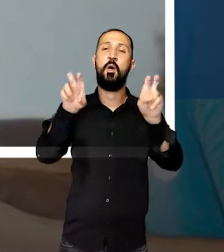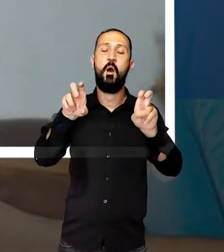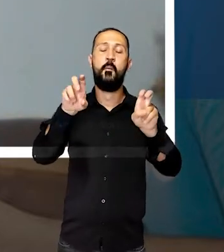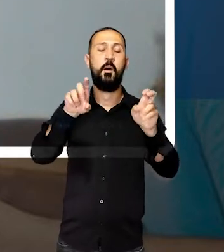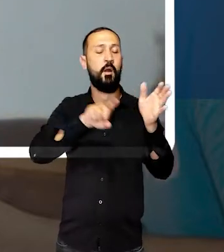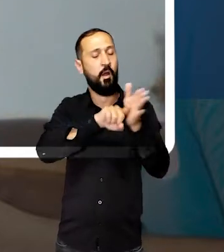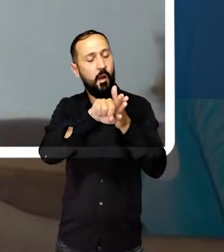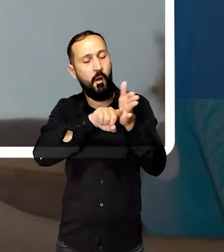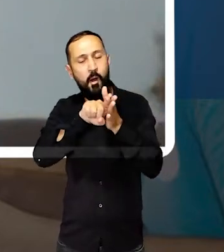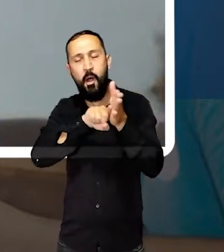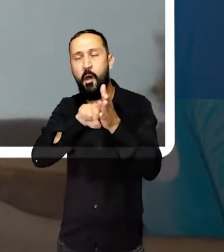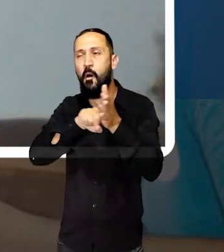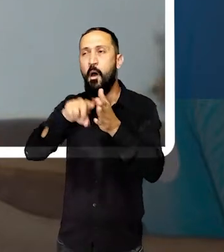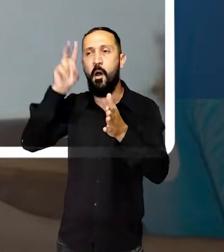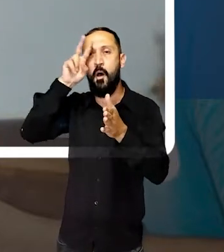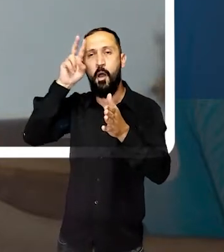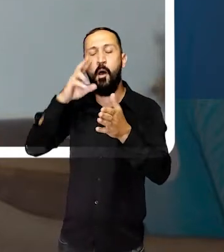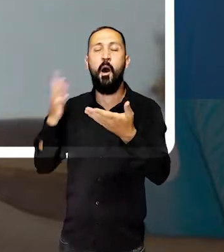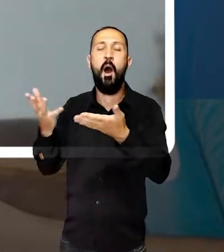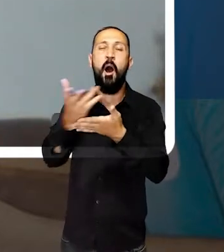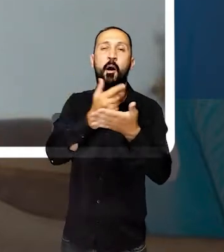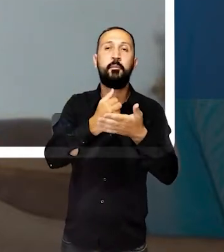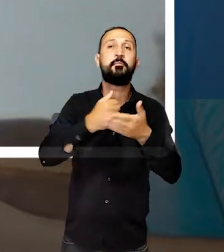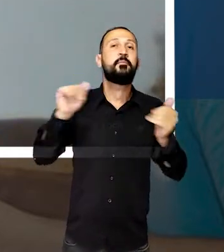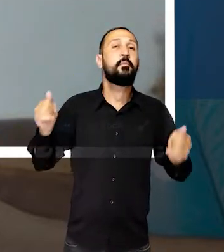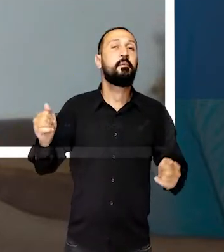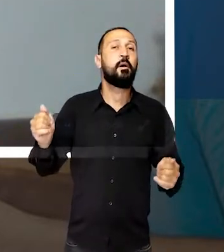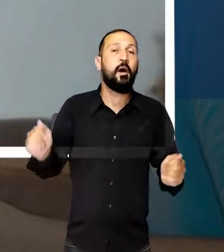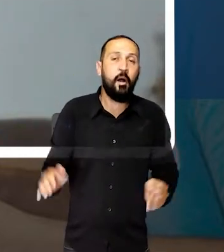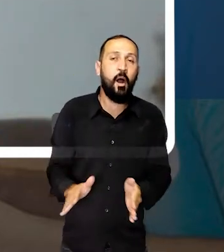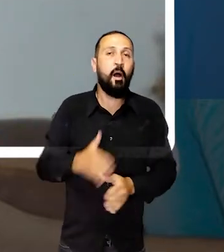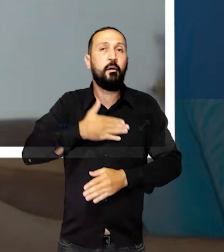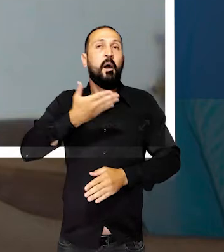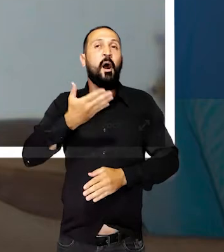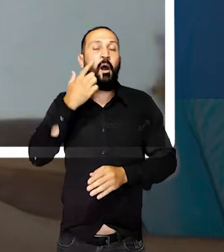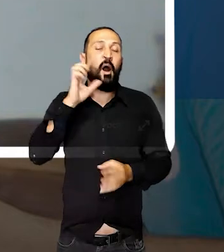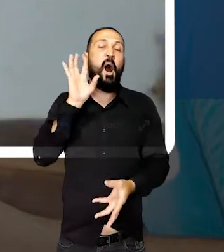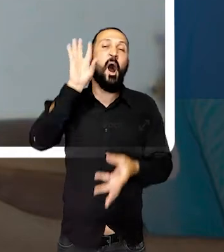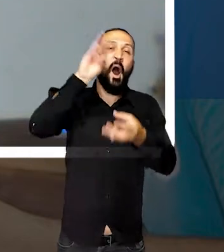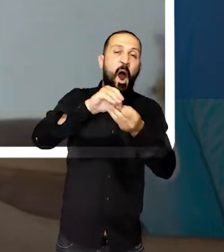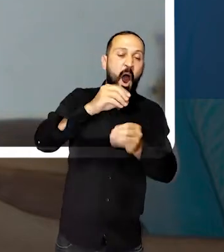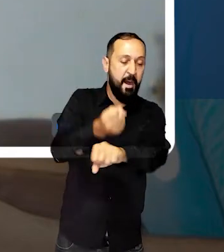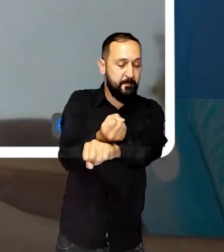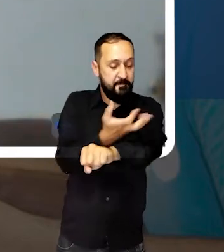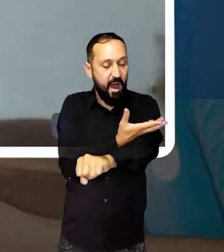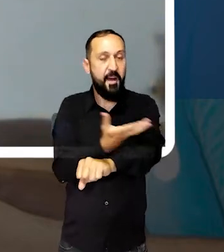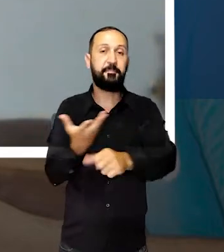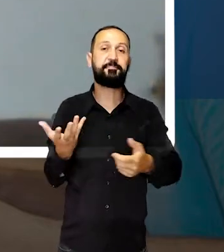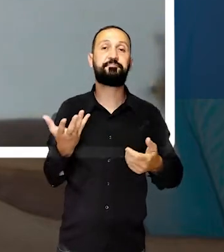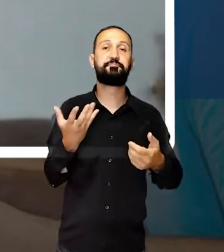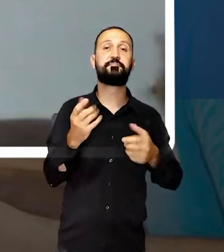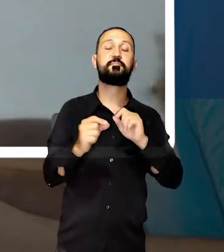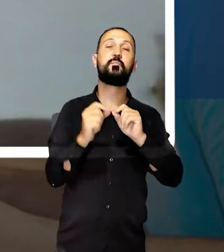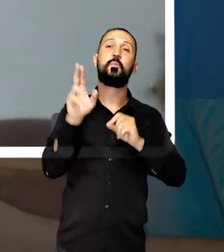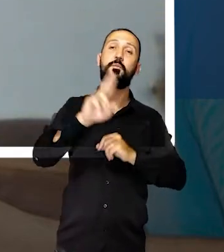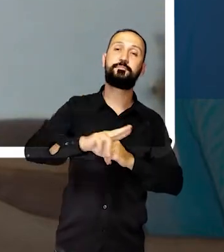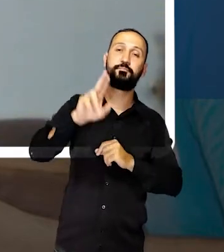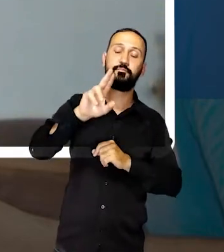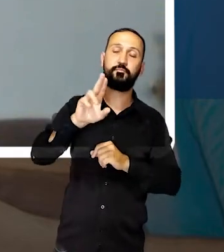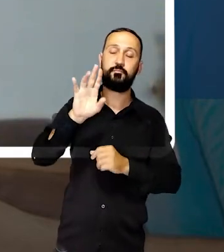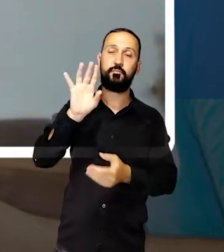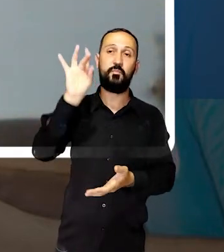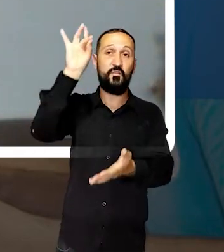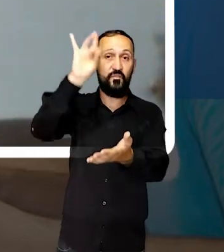gosto de registrar a história com surpresa, com síntese, com emoção. me baseando